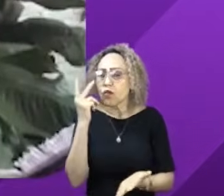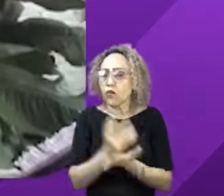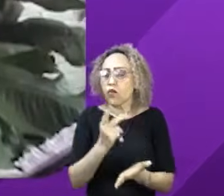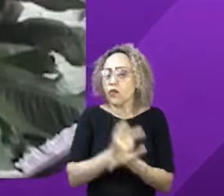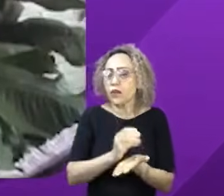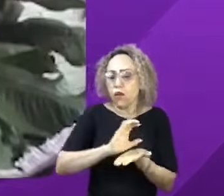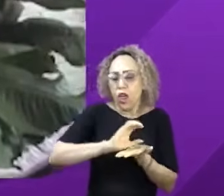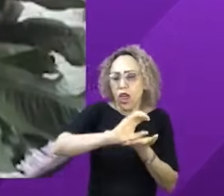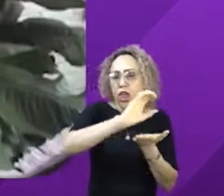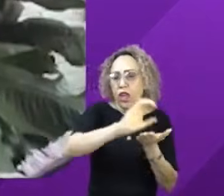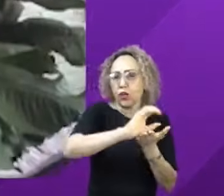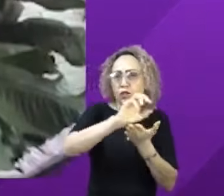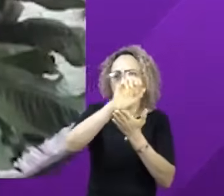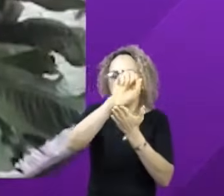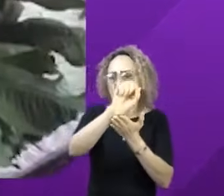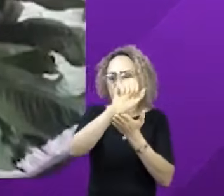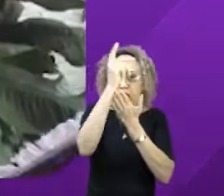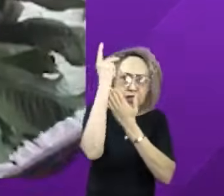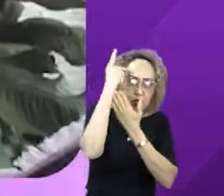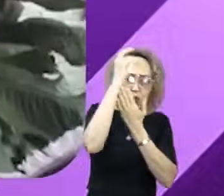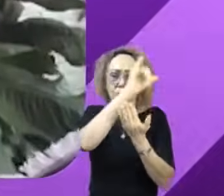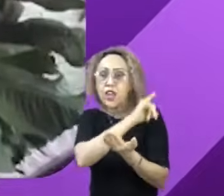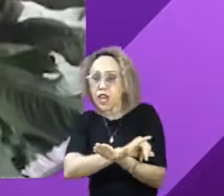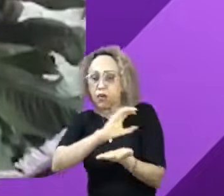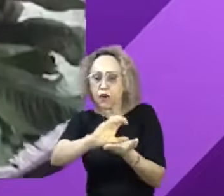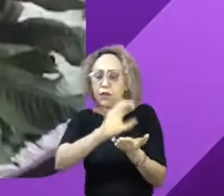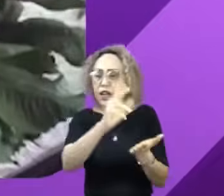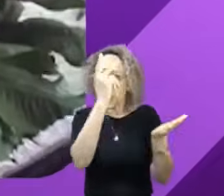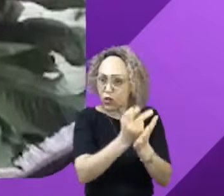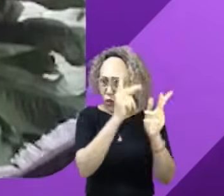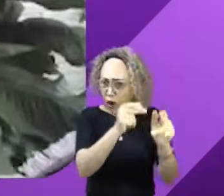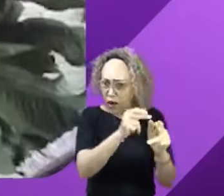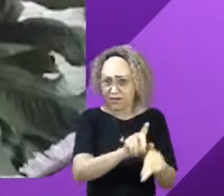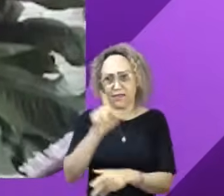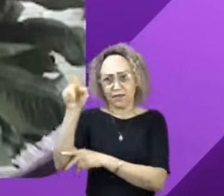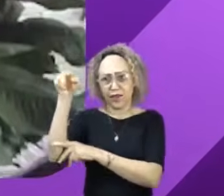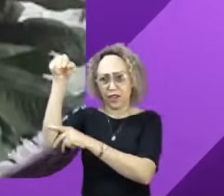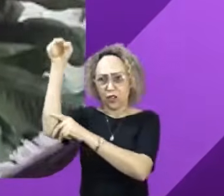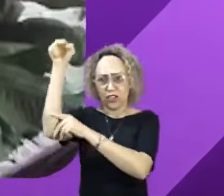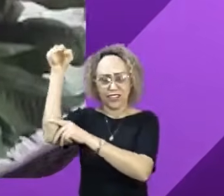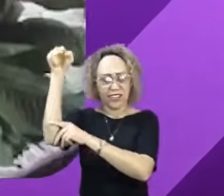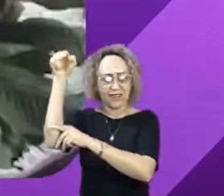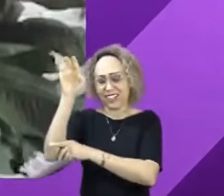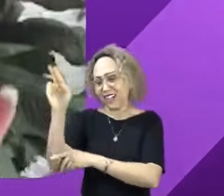dou para o Sudeste, porque a gente sabe que ali a